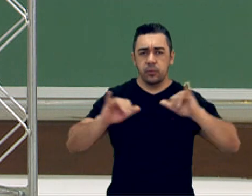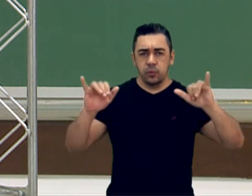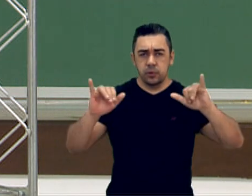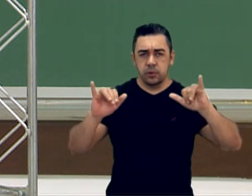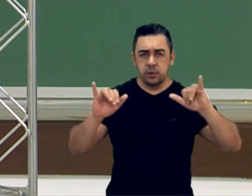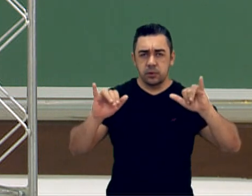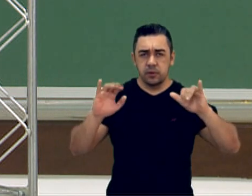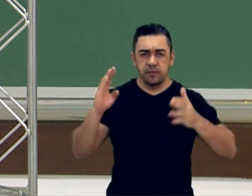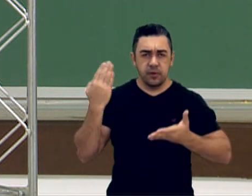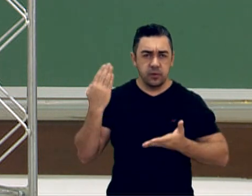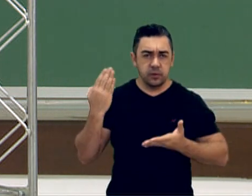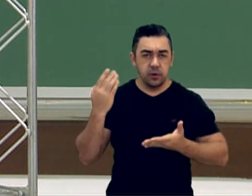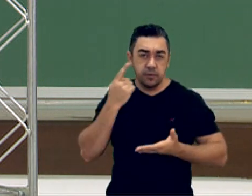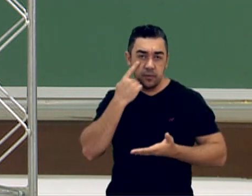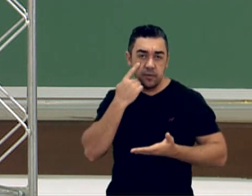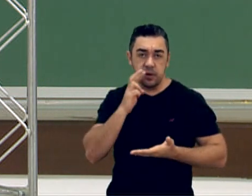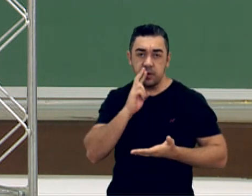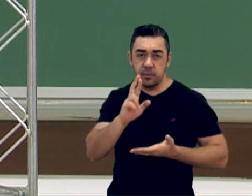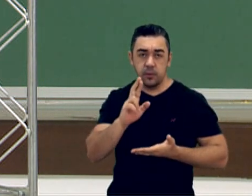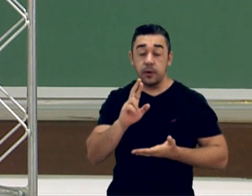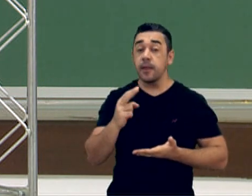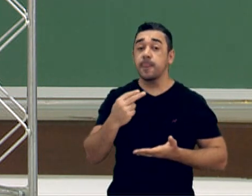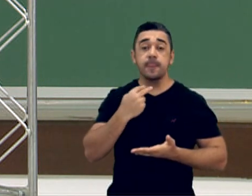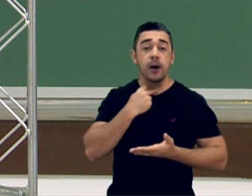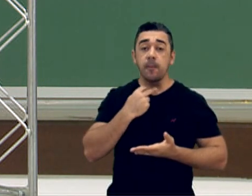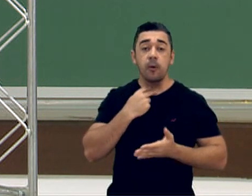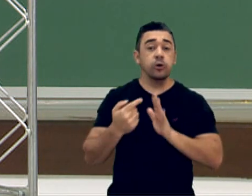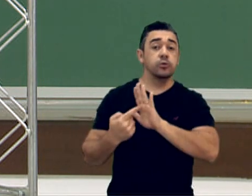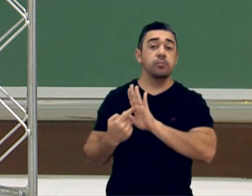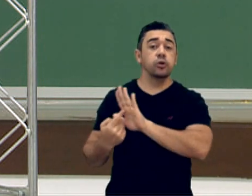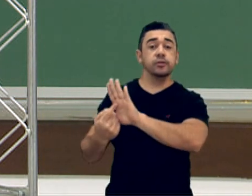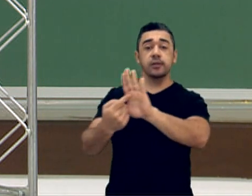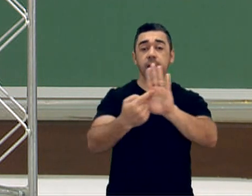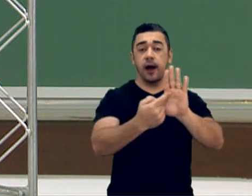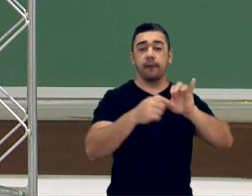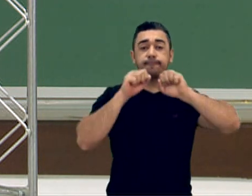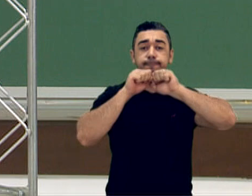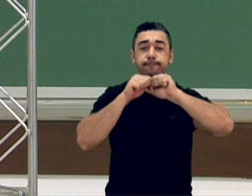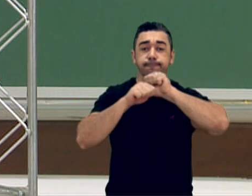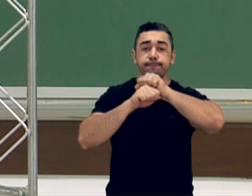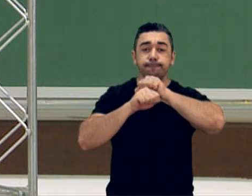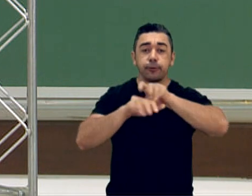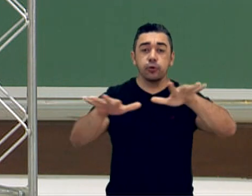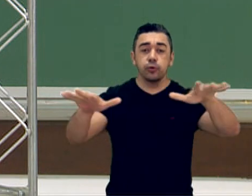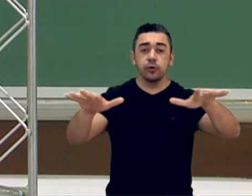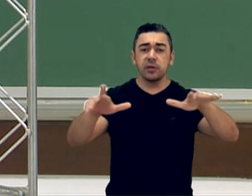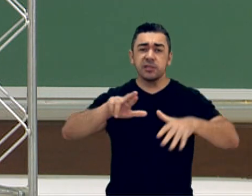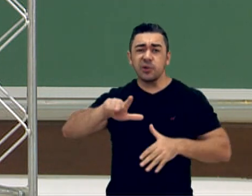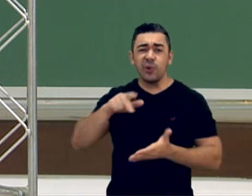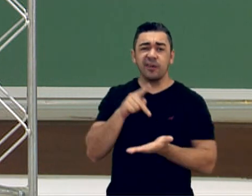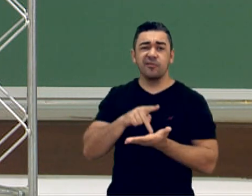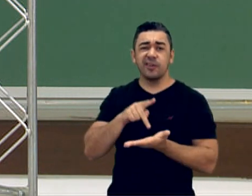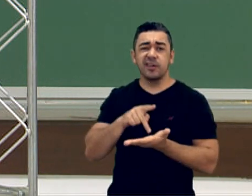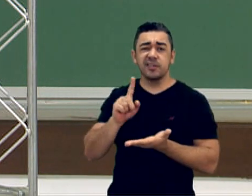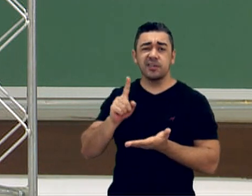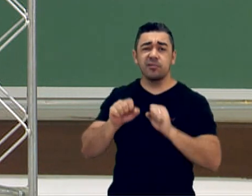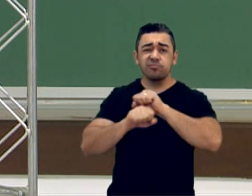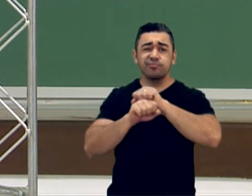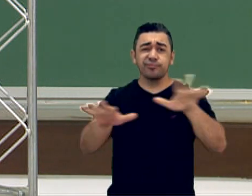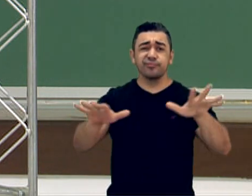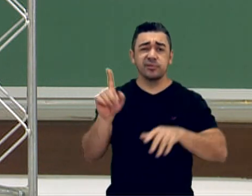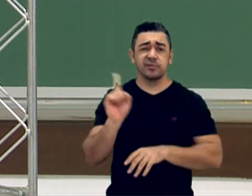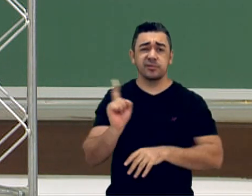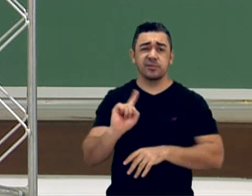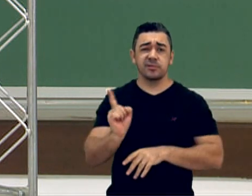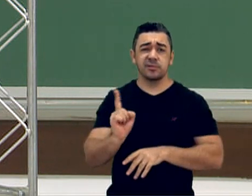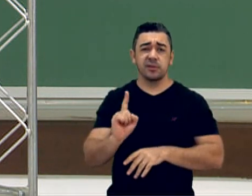Então, vamos ver a resposta. Não mostrar ela para outras pessoas. Se não é verdadeira, não vamos repassar, não vamos